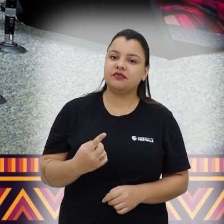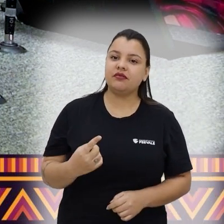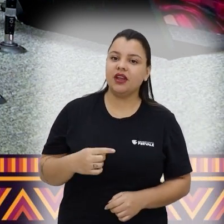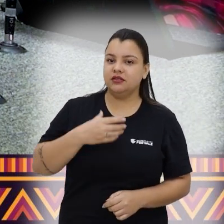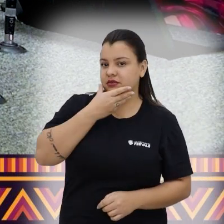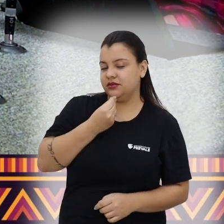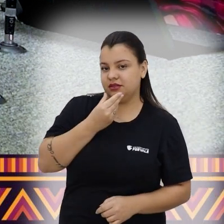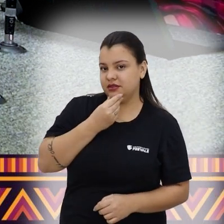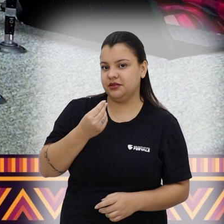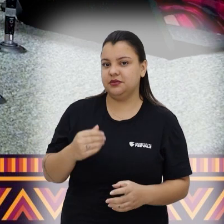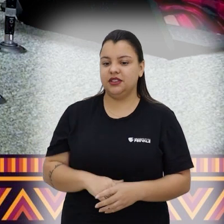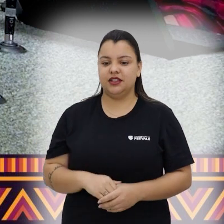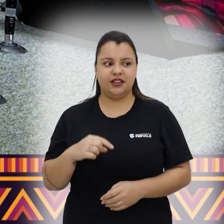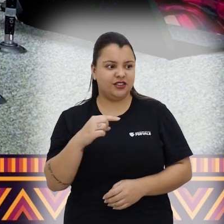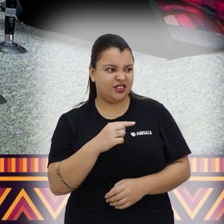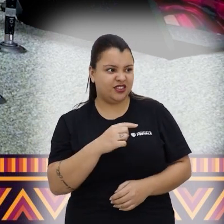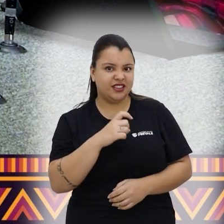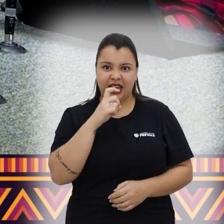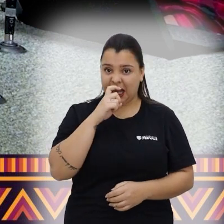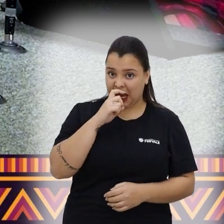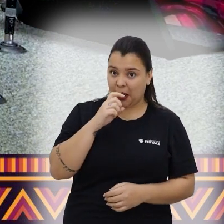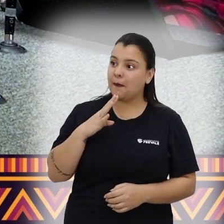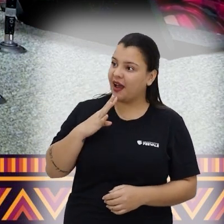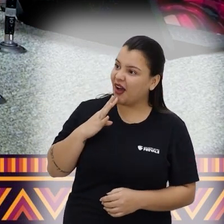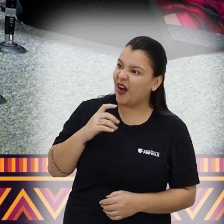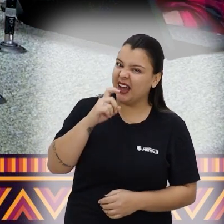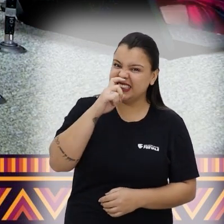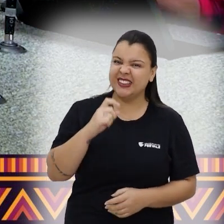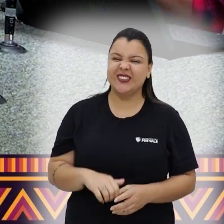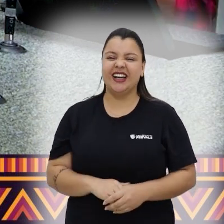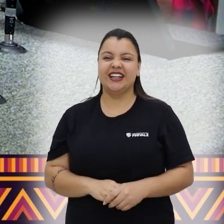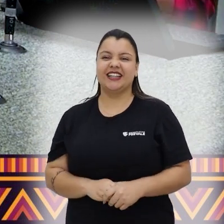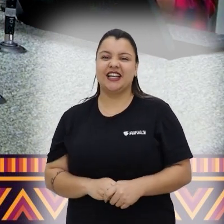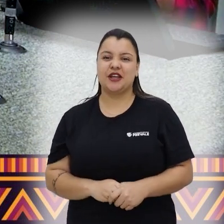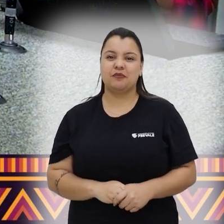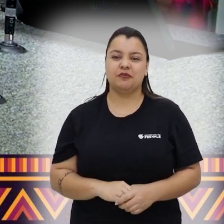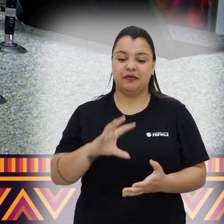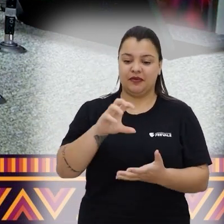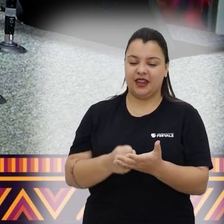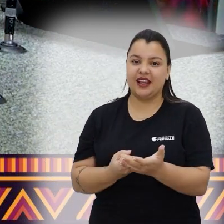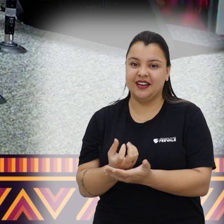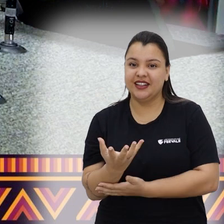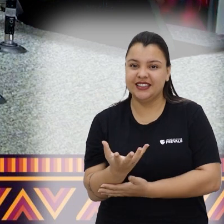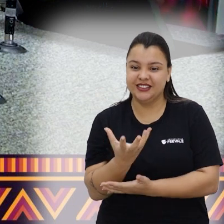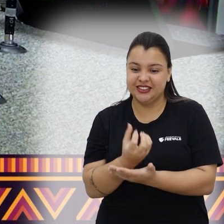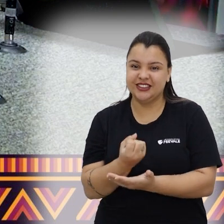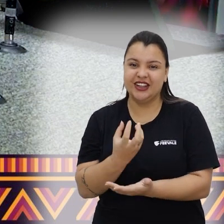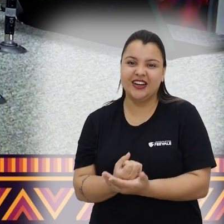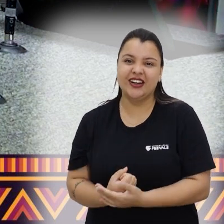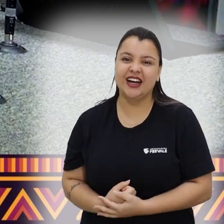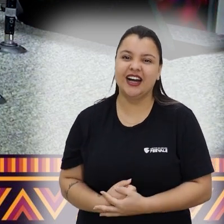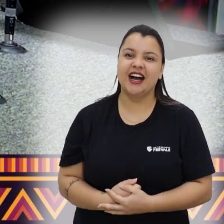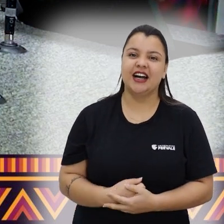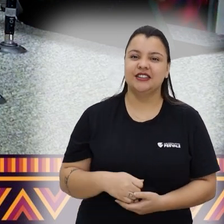assim, teu pai, não sei o quê, teu pai, eu só conheço teu pai. Daí, mandou um áudio. Vou ter que colocar aqui o áudio. Não, pode. Não,